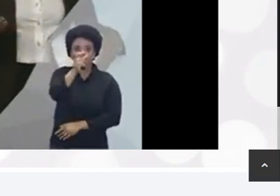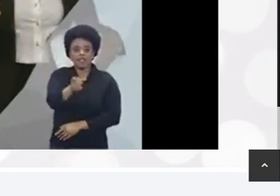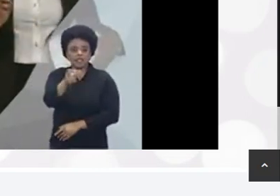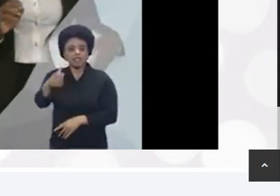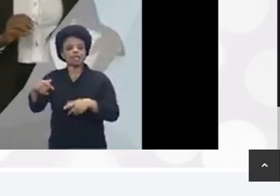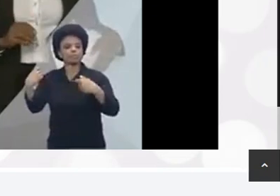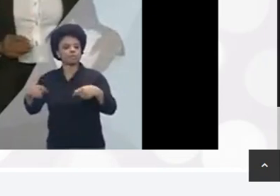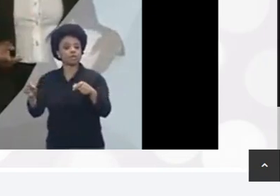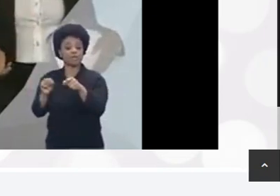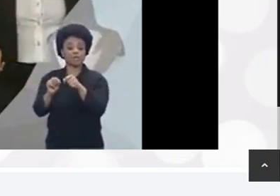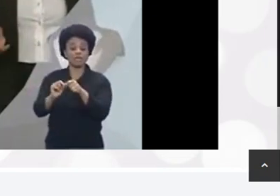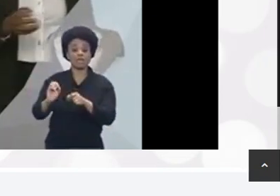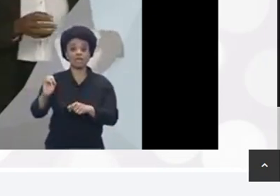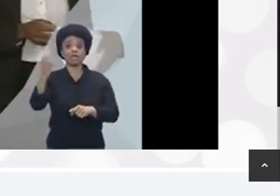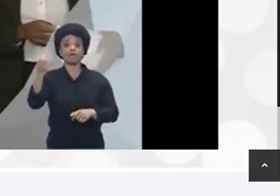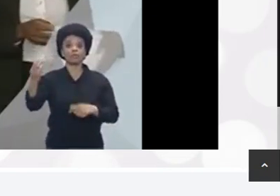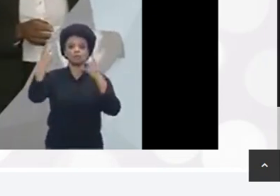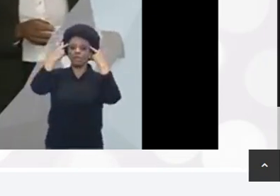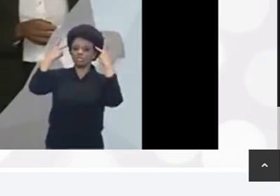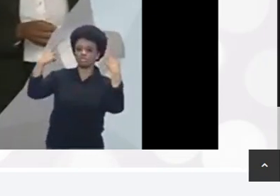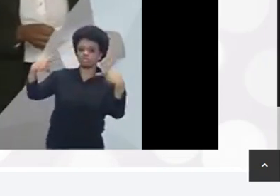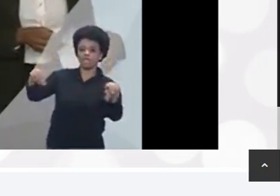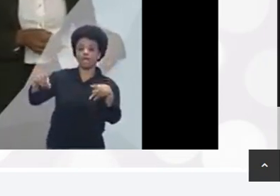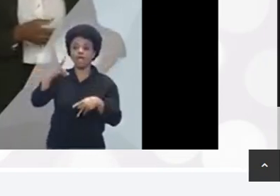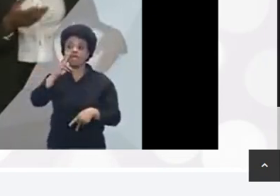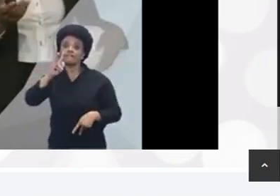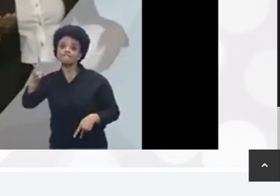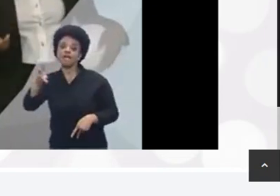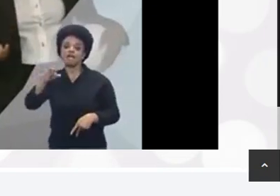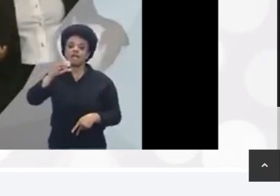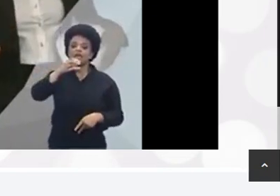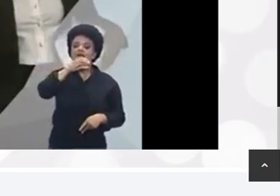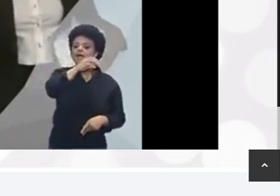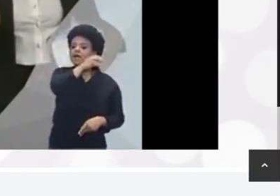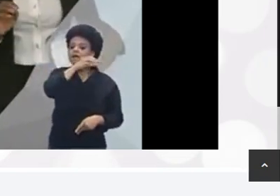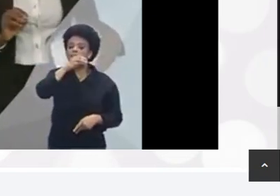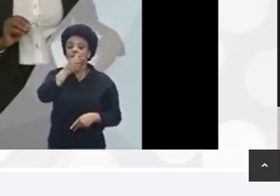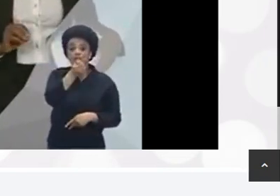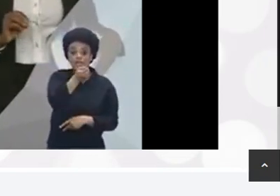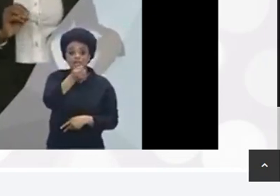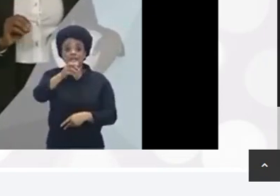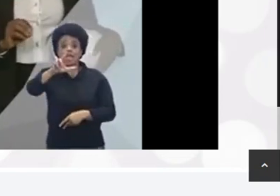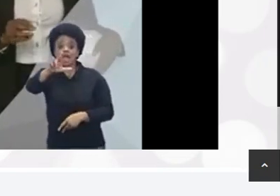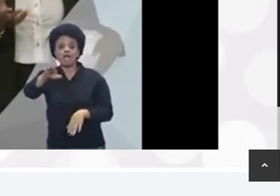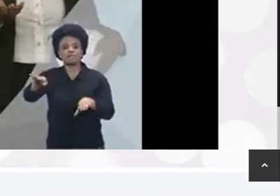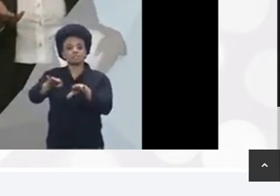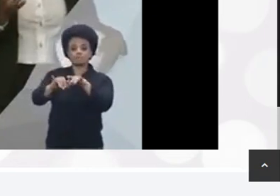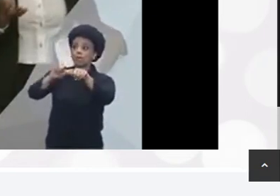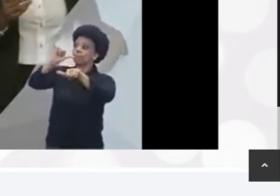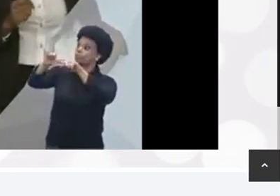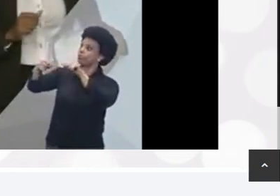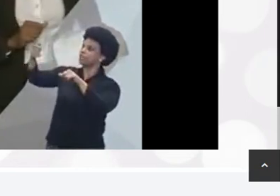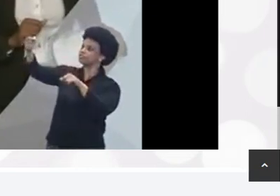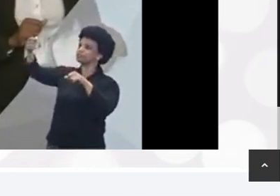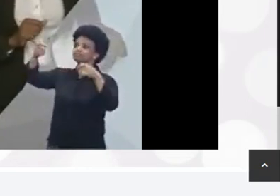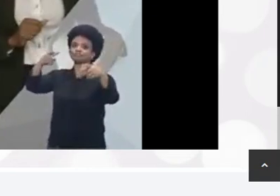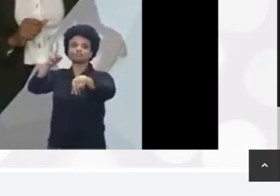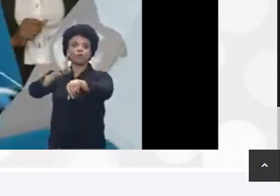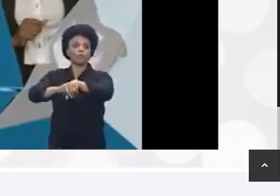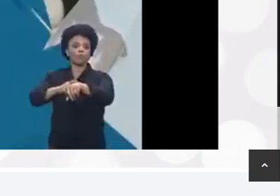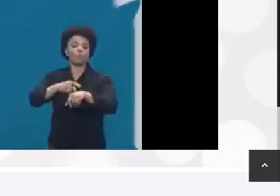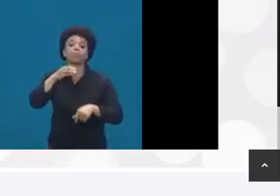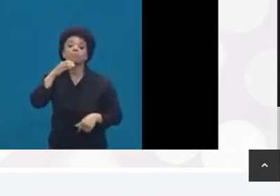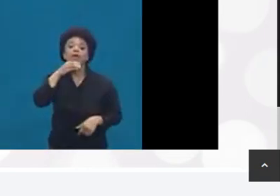fatores naturais que causam a variação de temperatura, como a circulação de ar e a incidência de sol nos horários mais quentes.